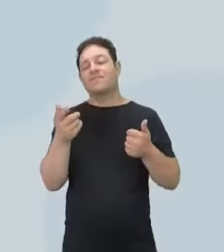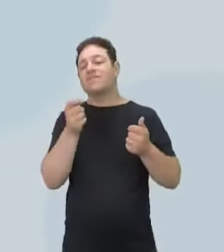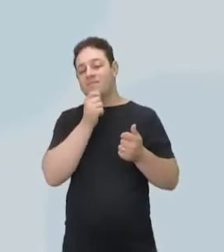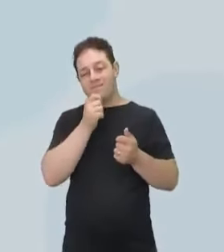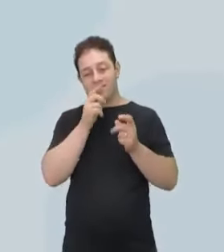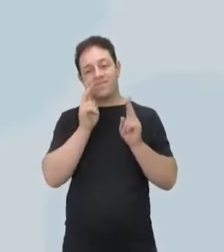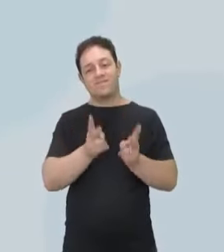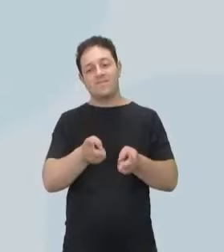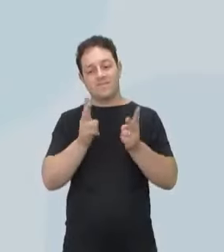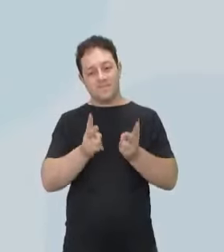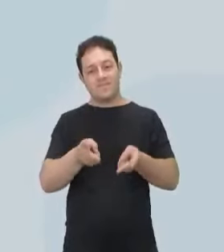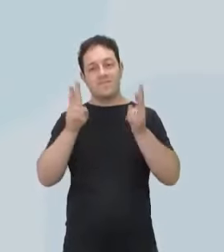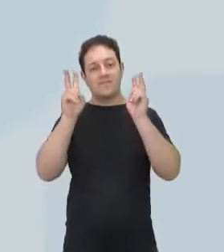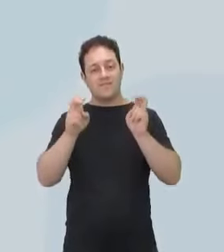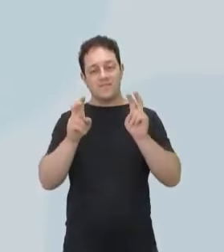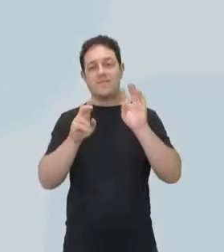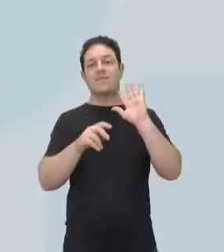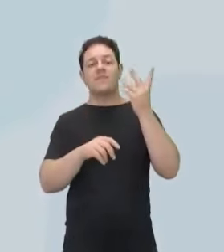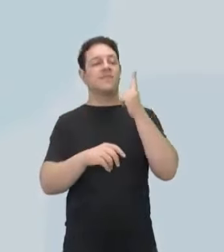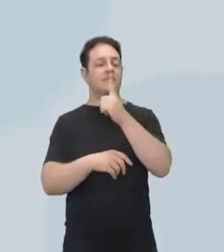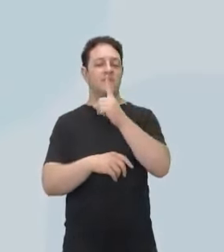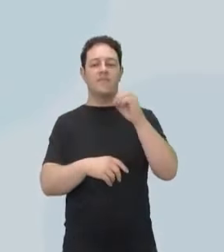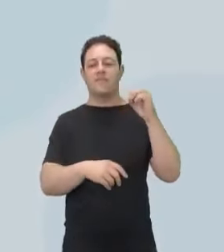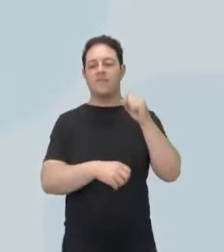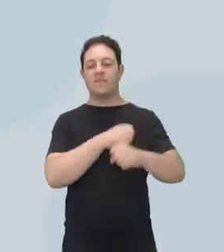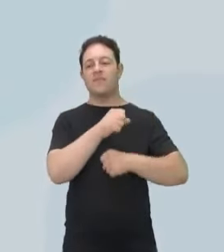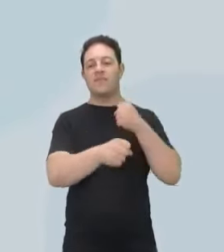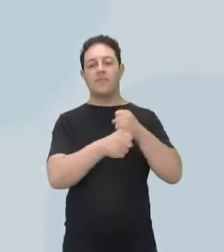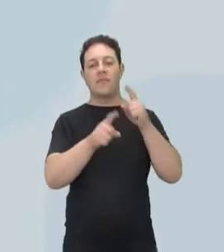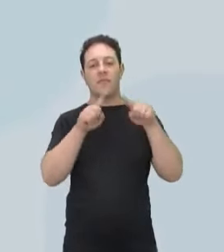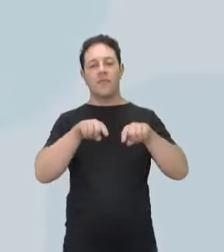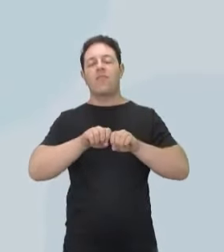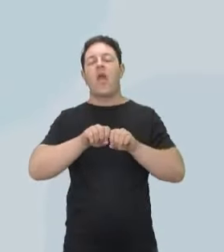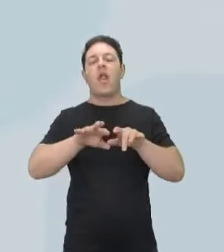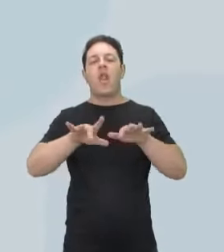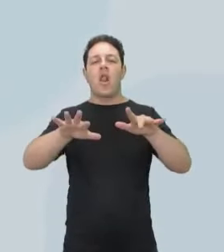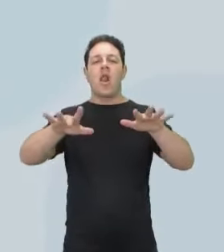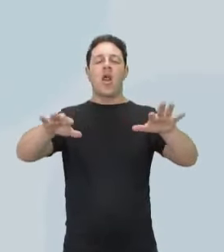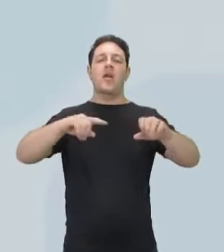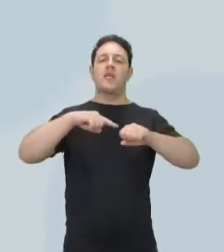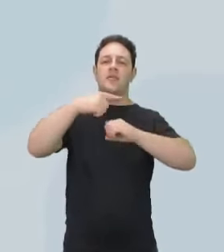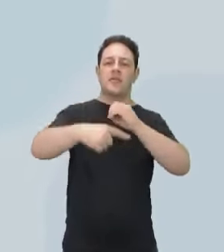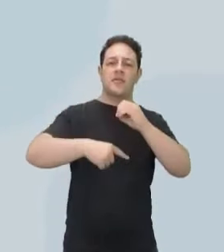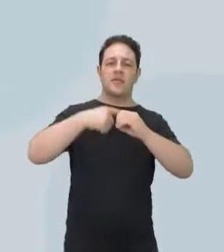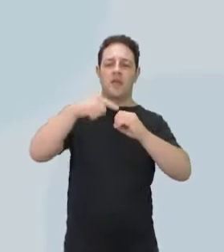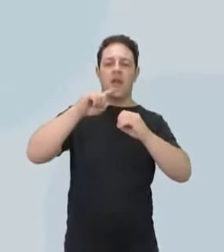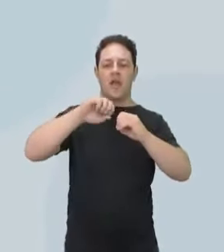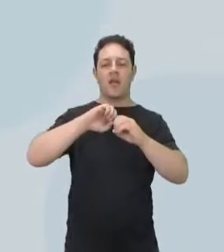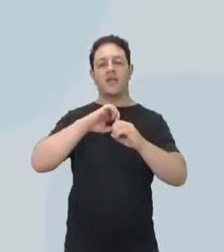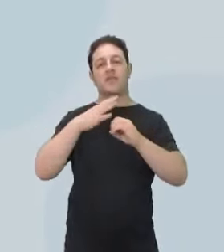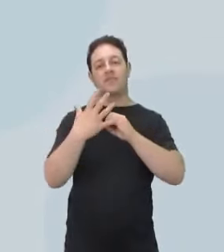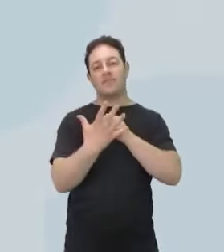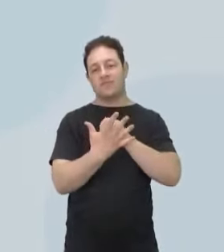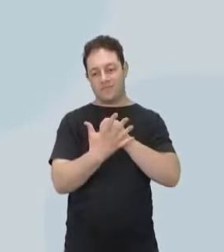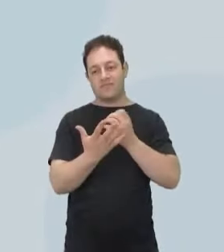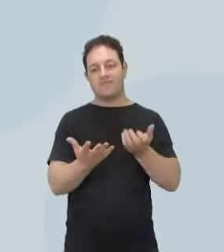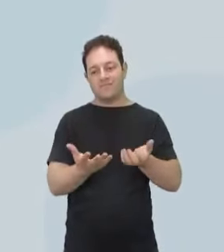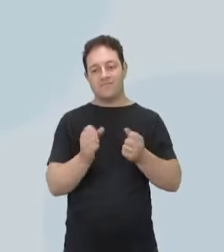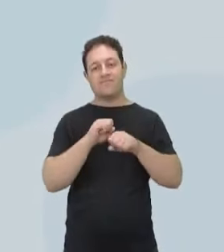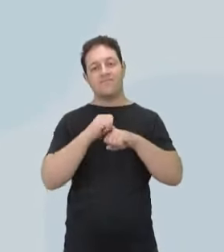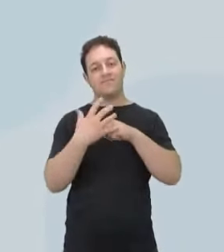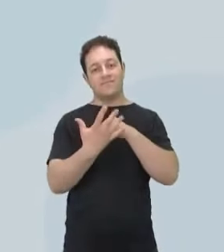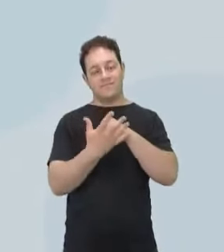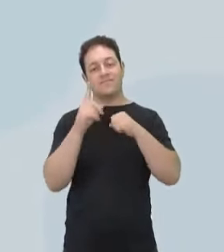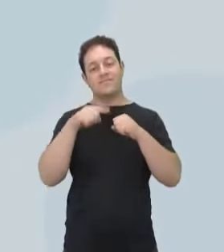desastre biológico dos últimos 100 anos, né, que é a epidemia de Covid-19. É um desastre de natureza